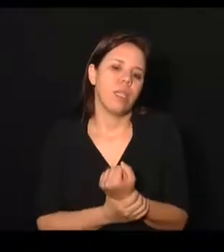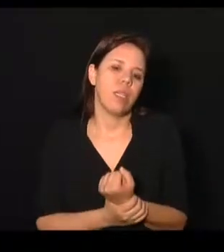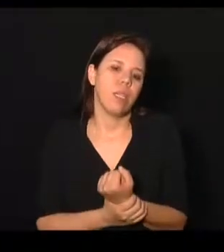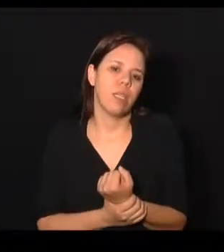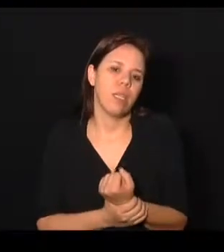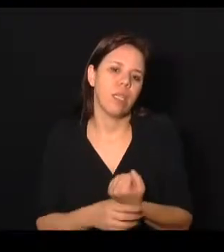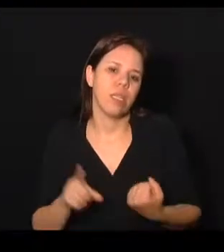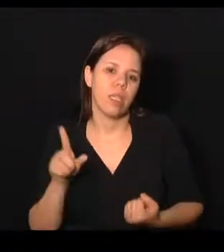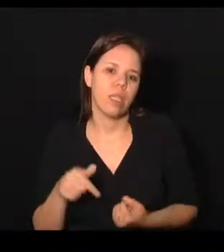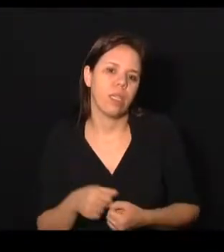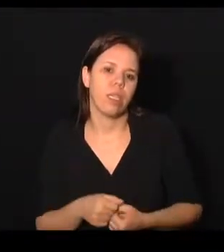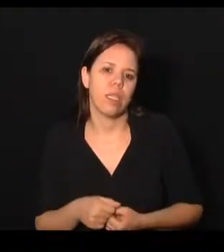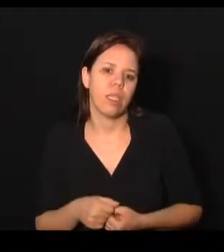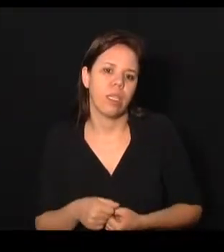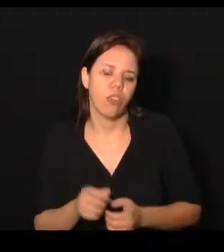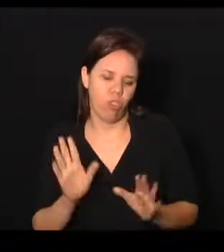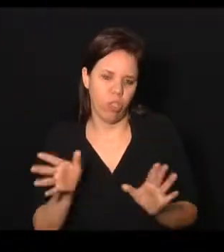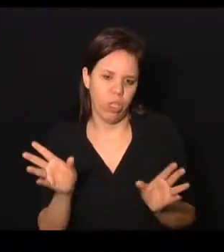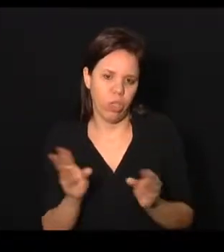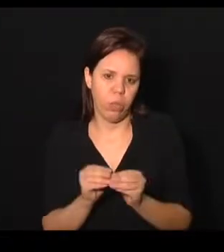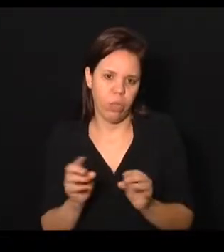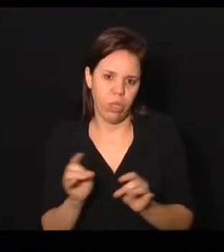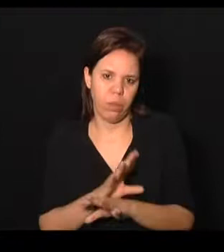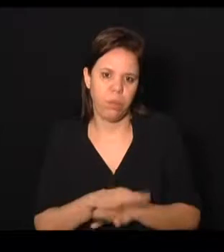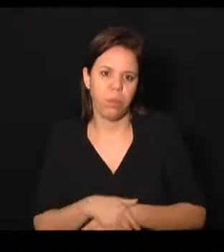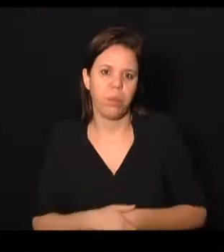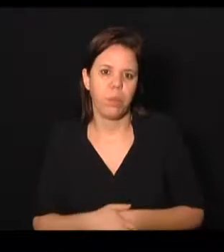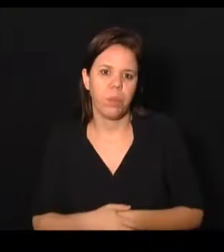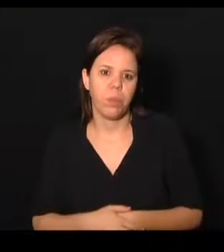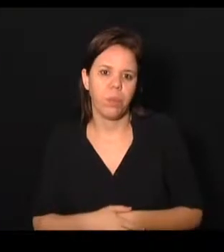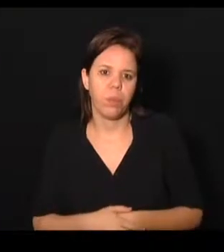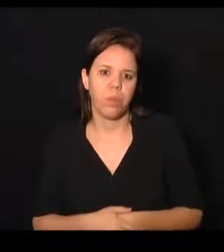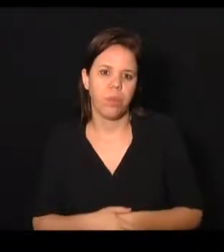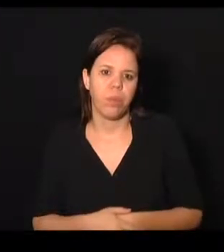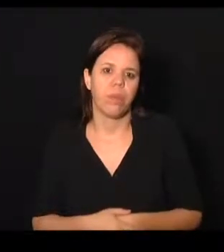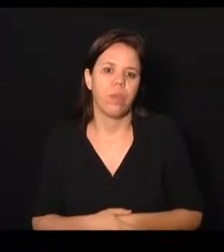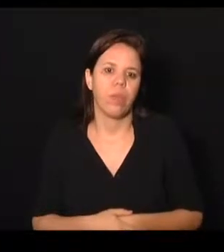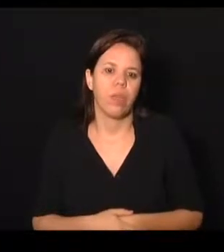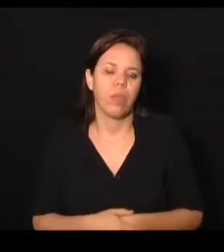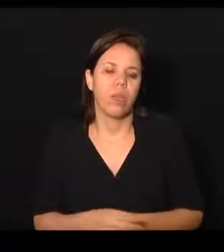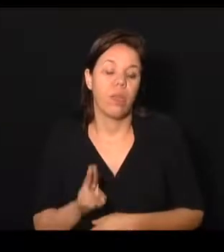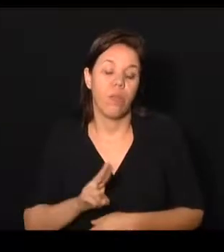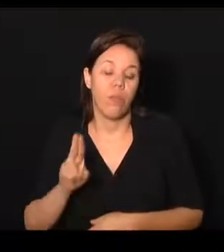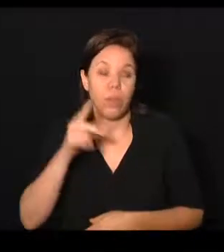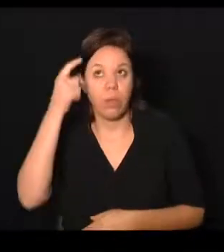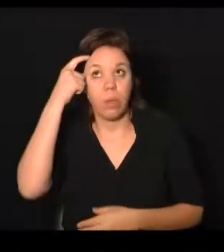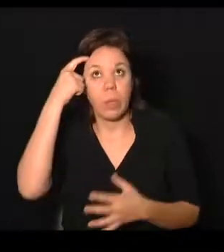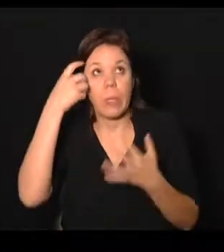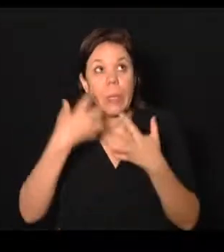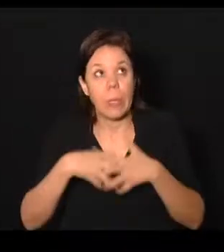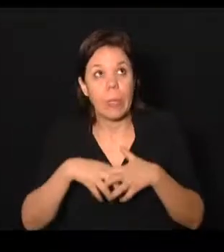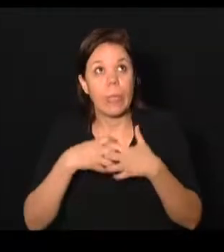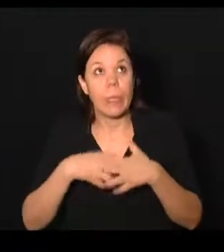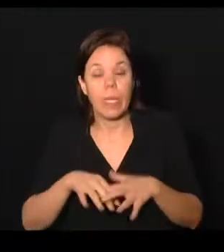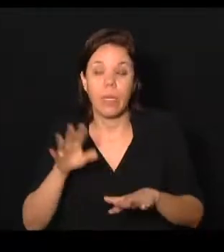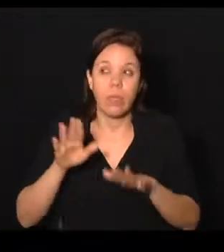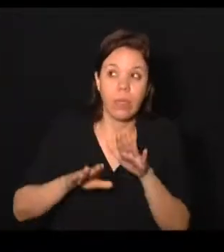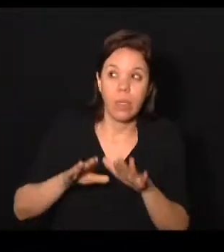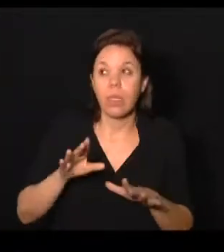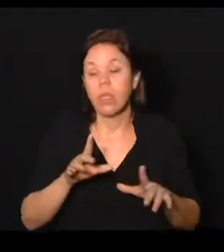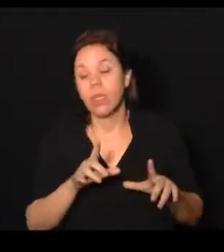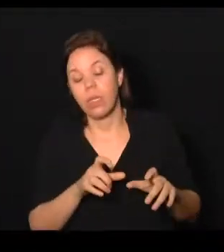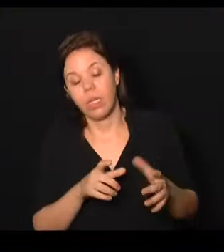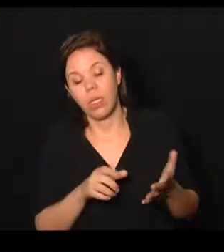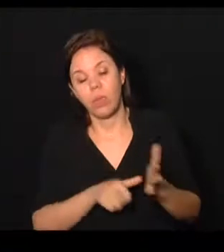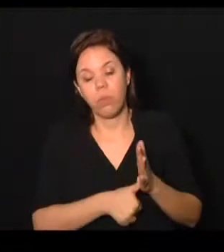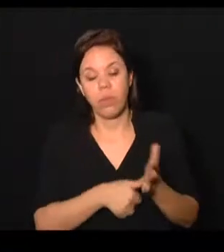aí, já estou terminando, tá? Estou encerrando. Aí eu falei, gente, vamos usar nosso raciocínio. Às vezes o documento você vai perder uma